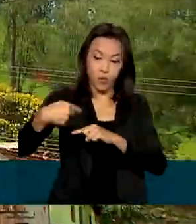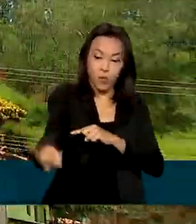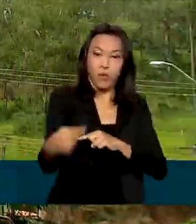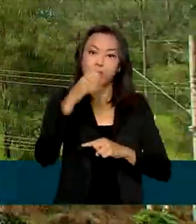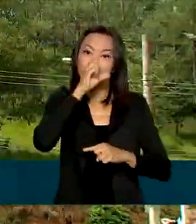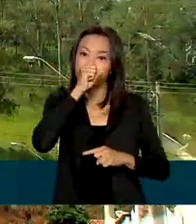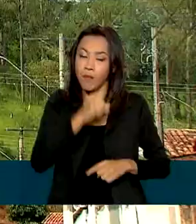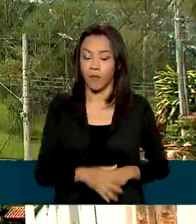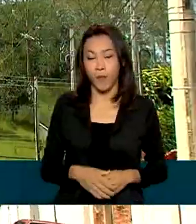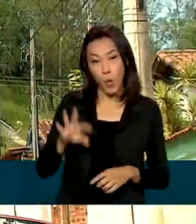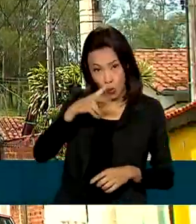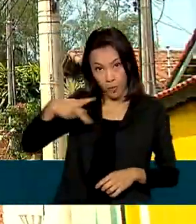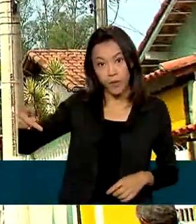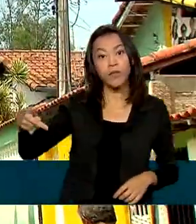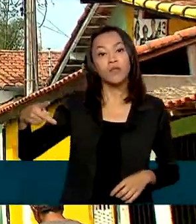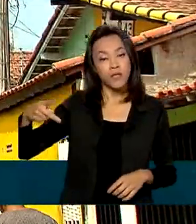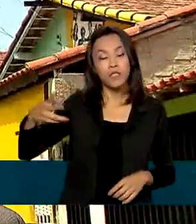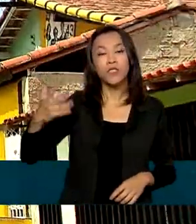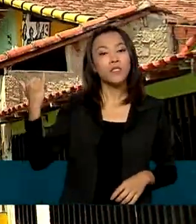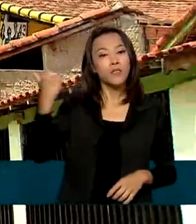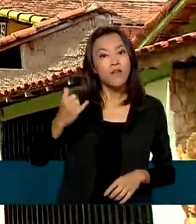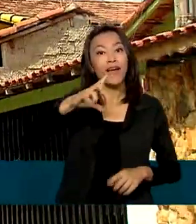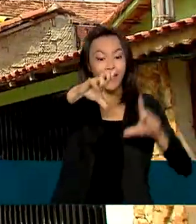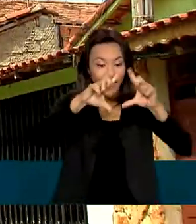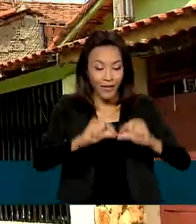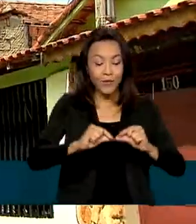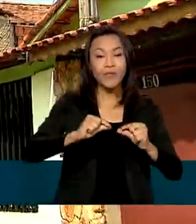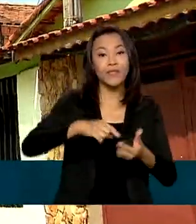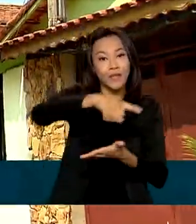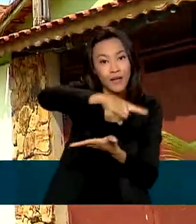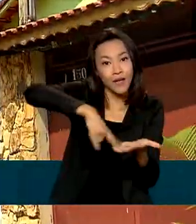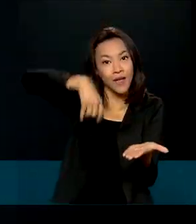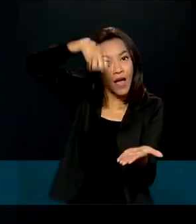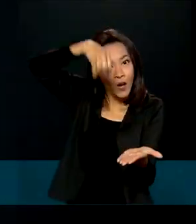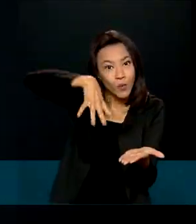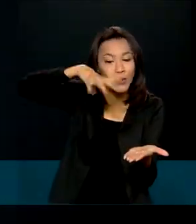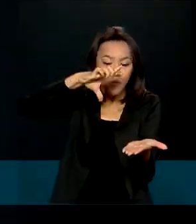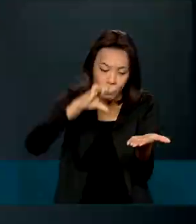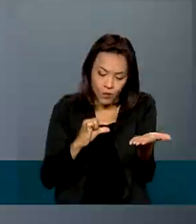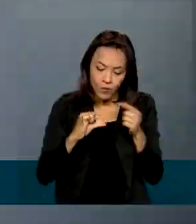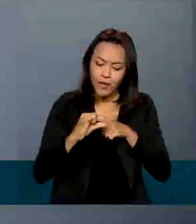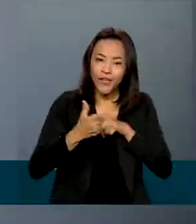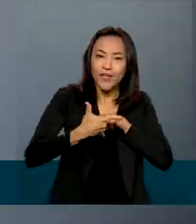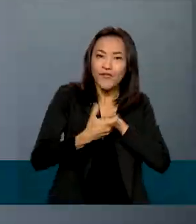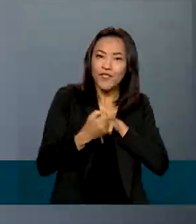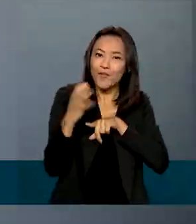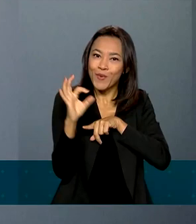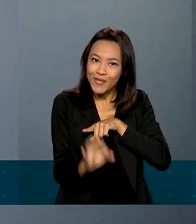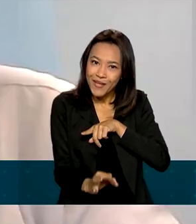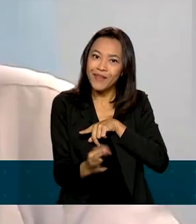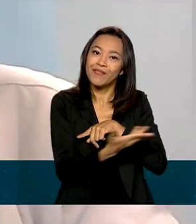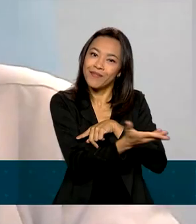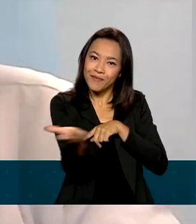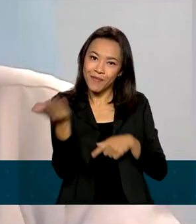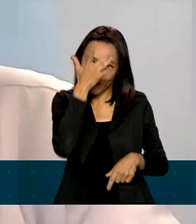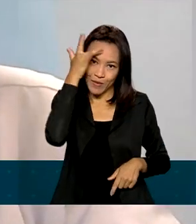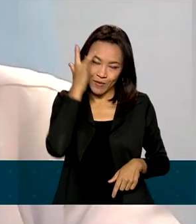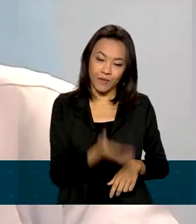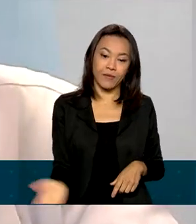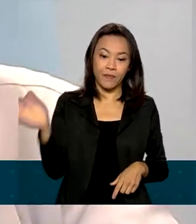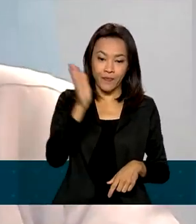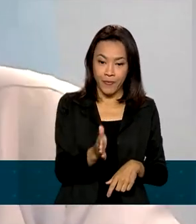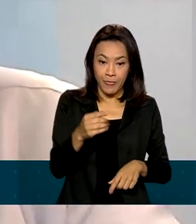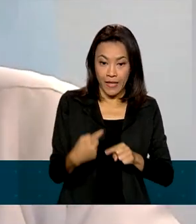o presidente a decisão vai reduzir a conta de luz em torno de vinte por cento para os consumidores e